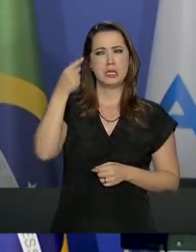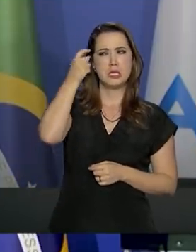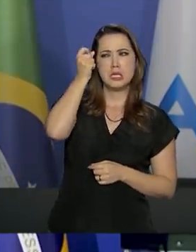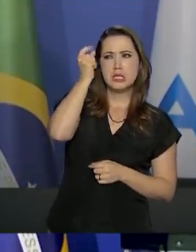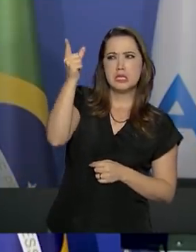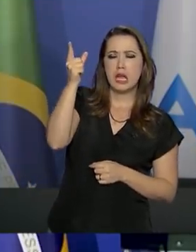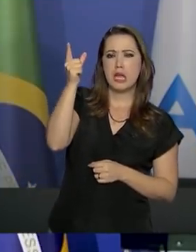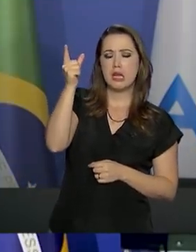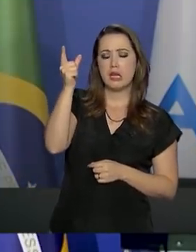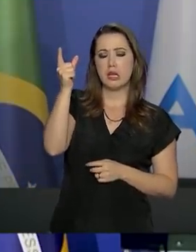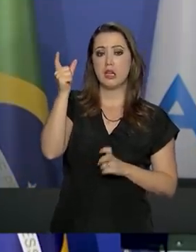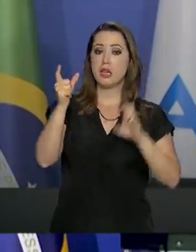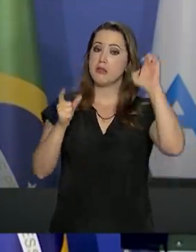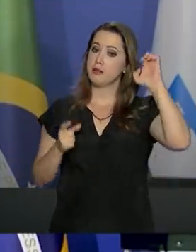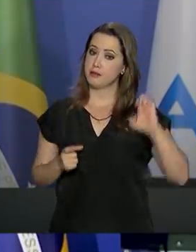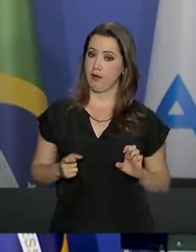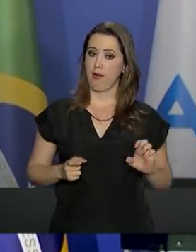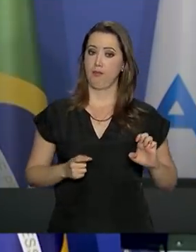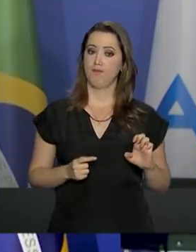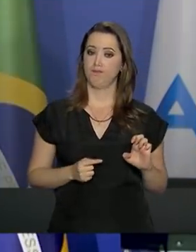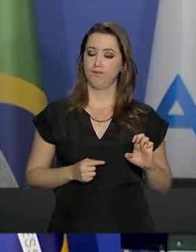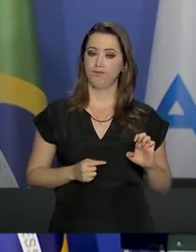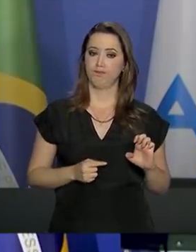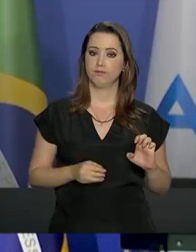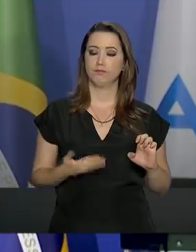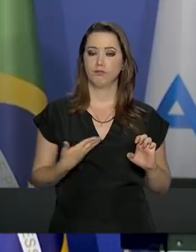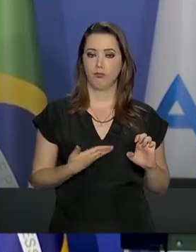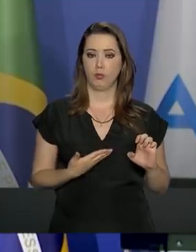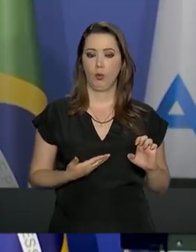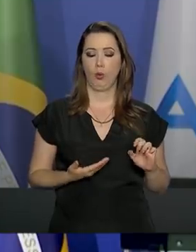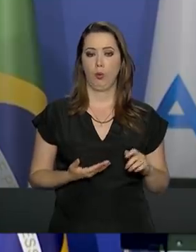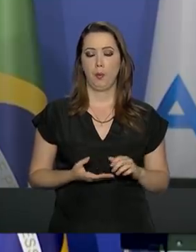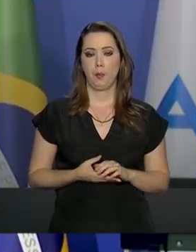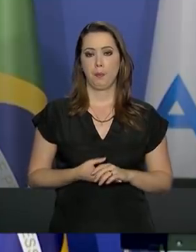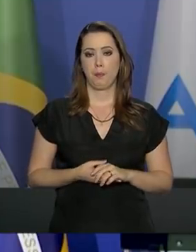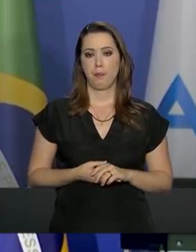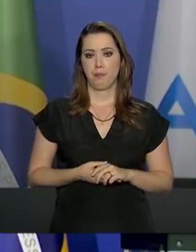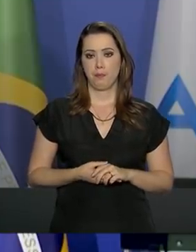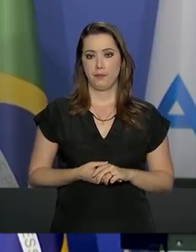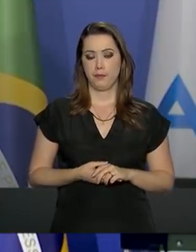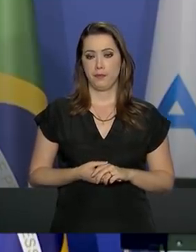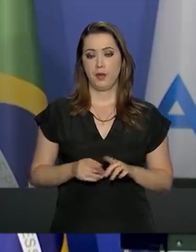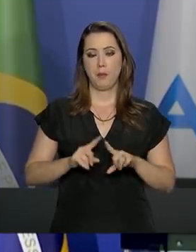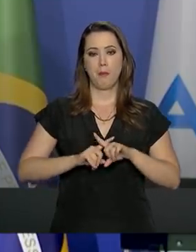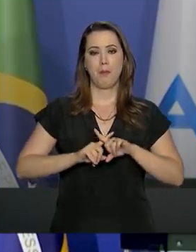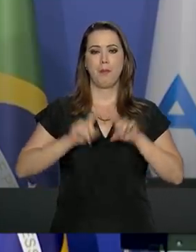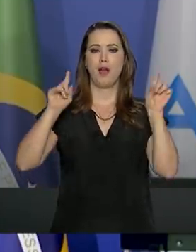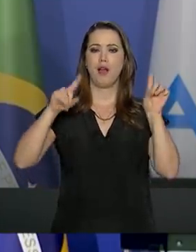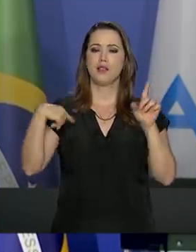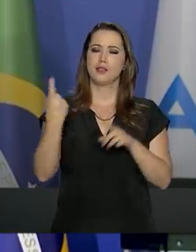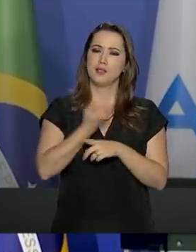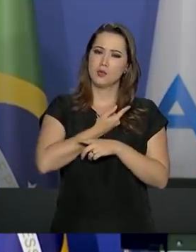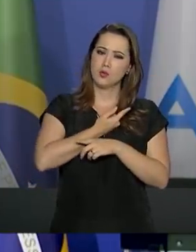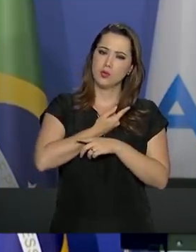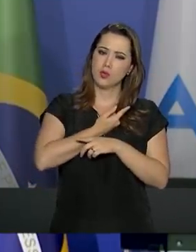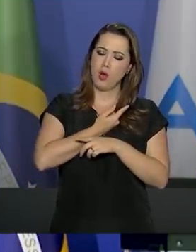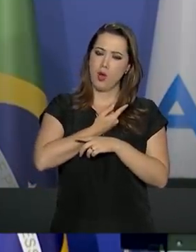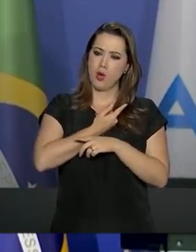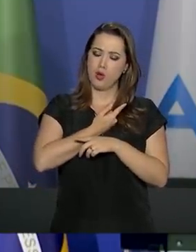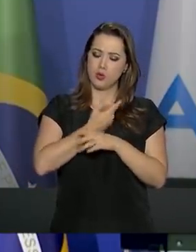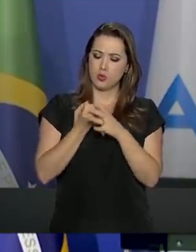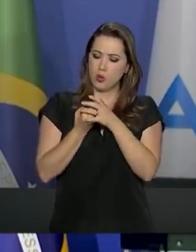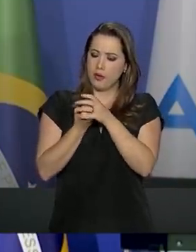ideologicamente de esquerda. Given we did used to have an ideologically leftist government. Mas as nossas origens. But